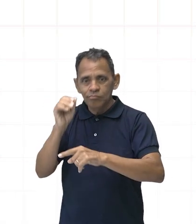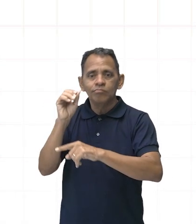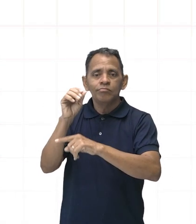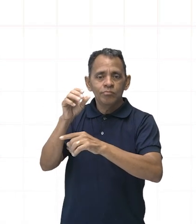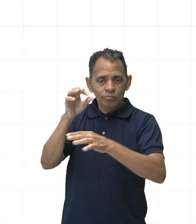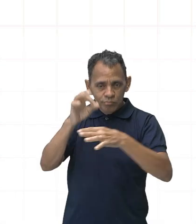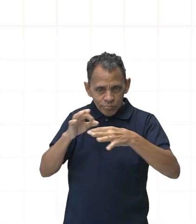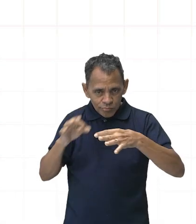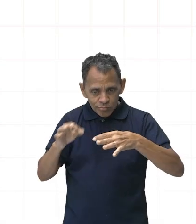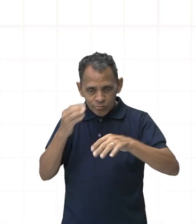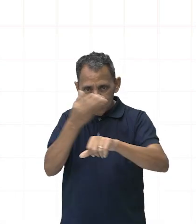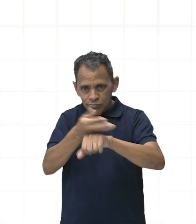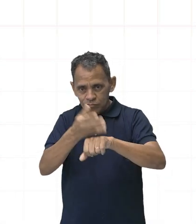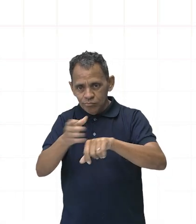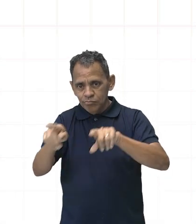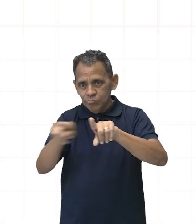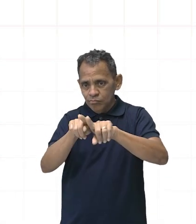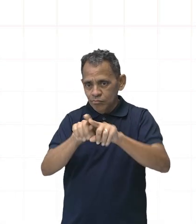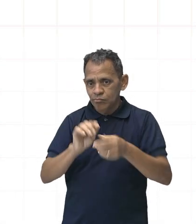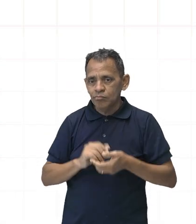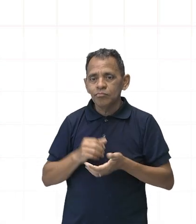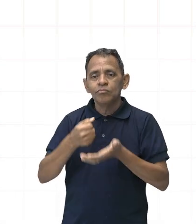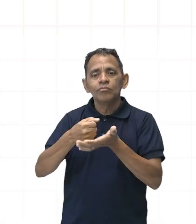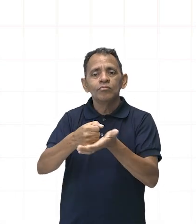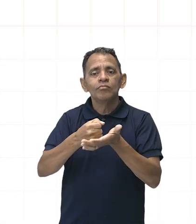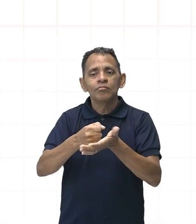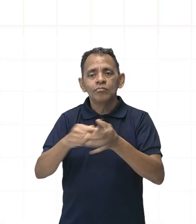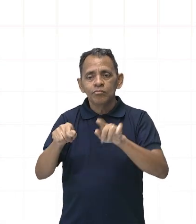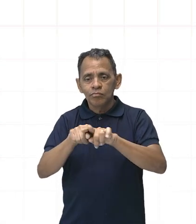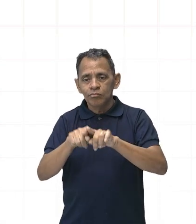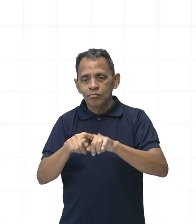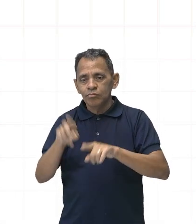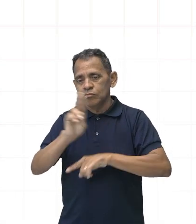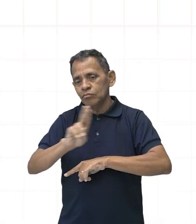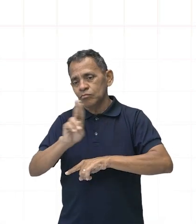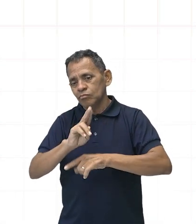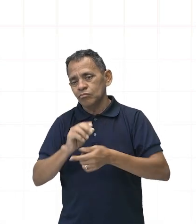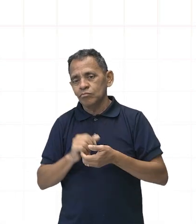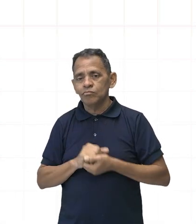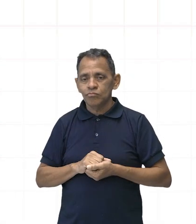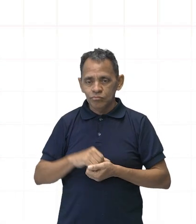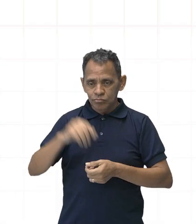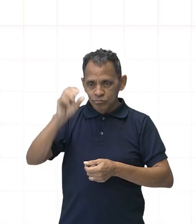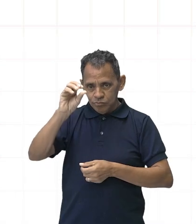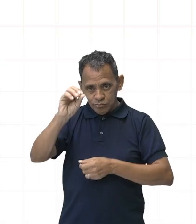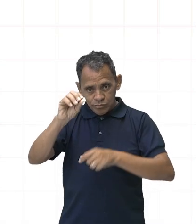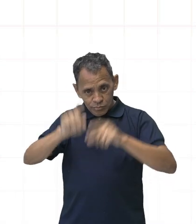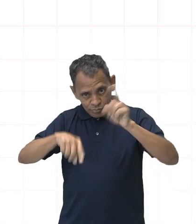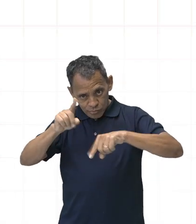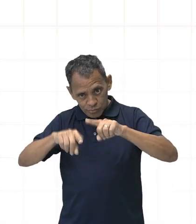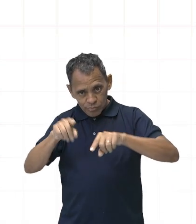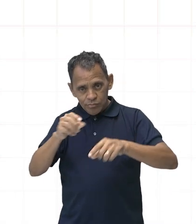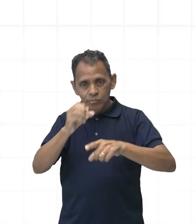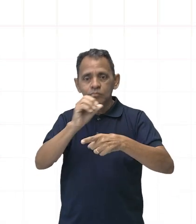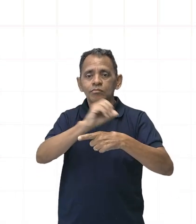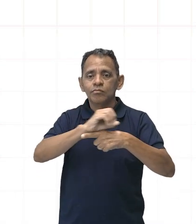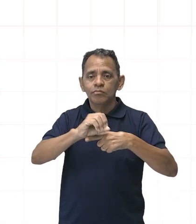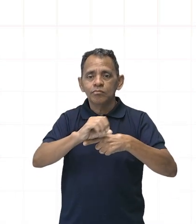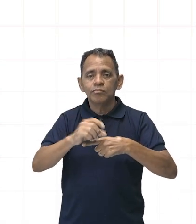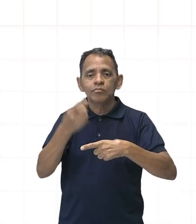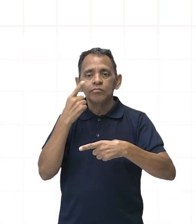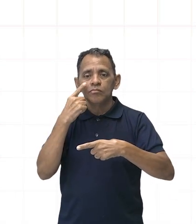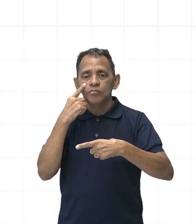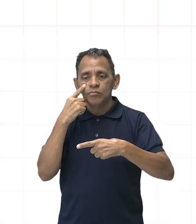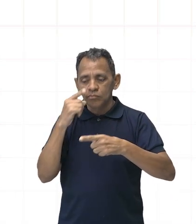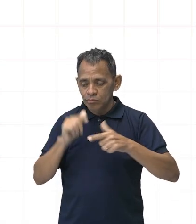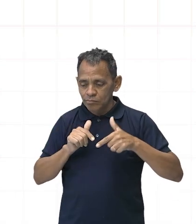e também o uso de adubos orgânicos, tá? Então, a gente observa que essa